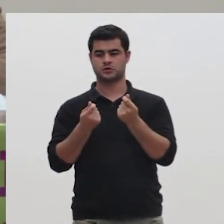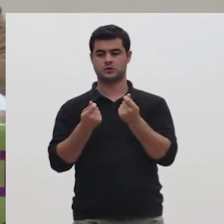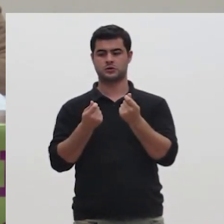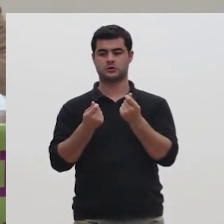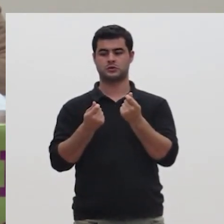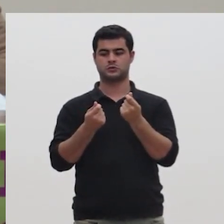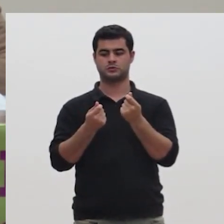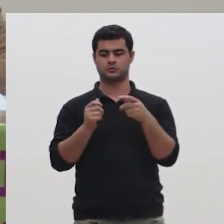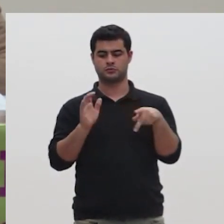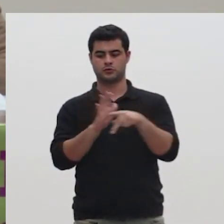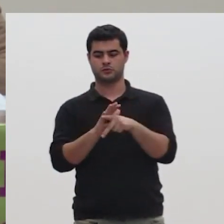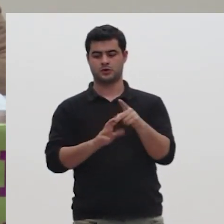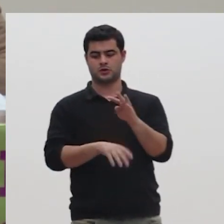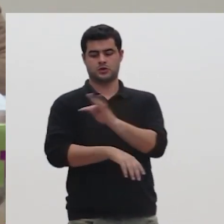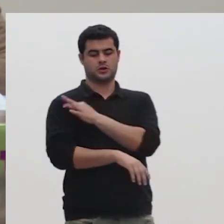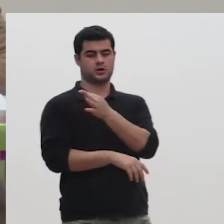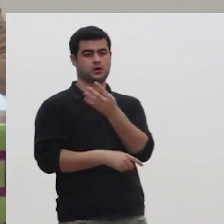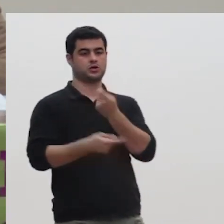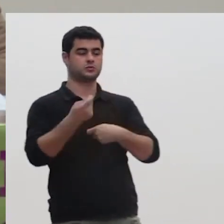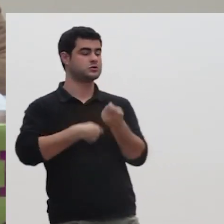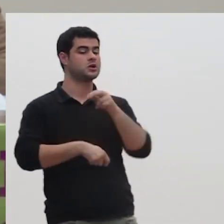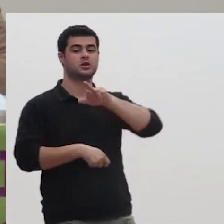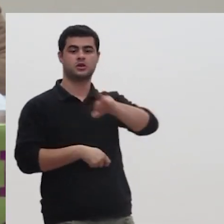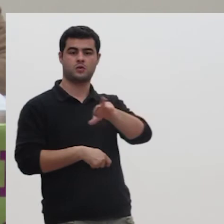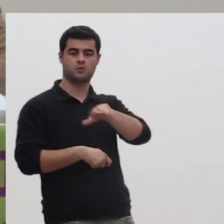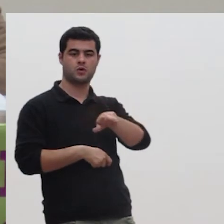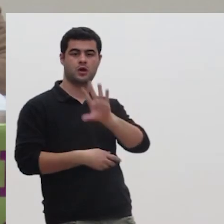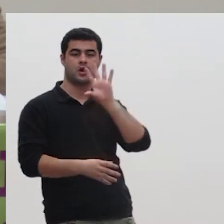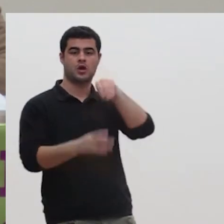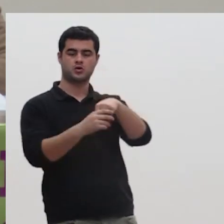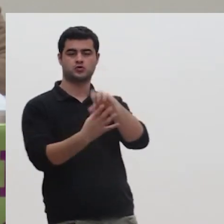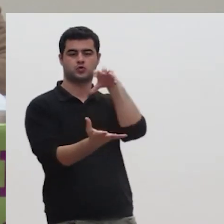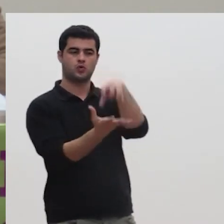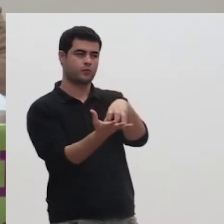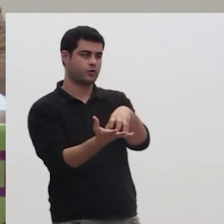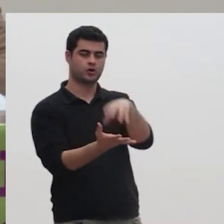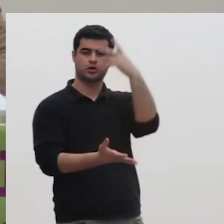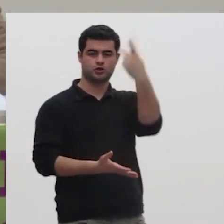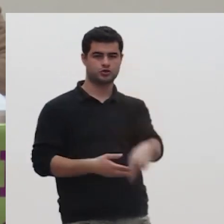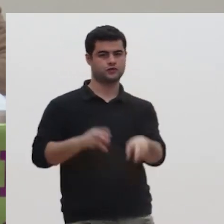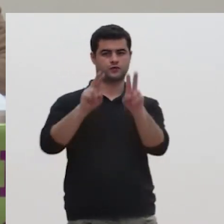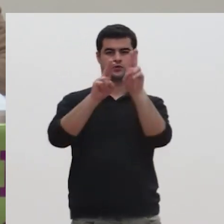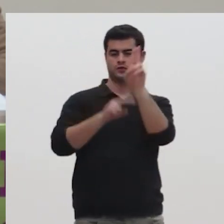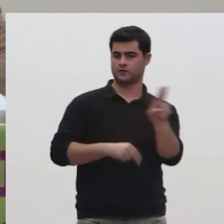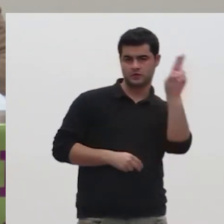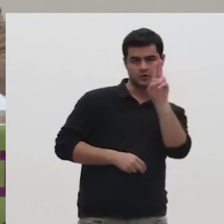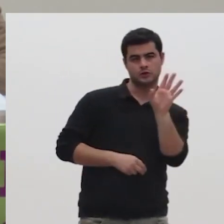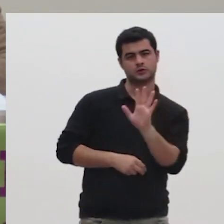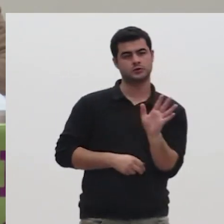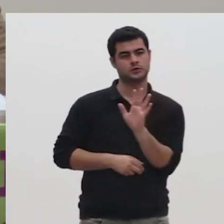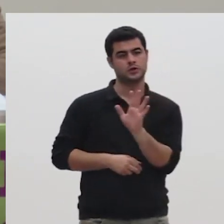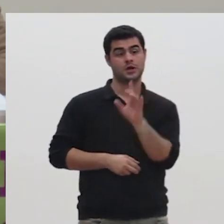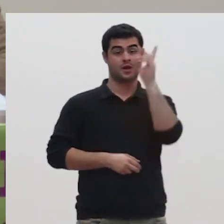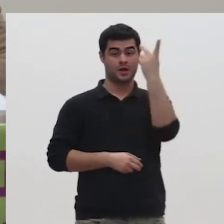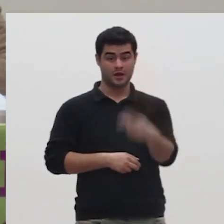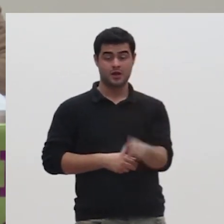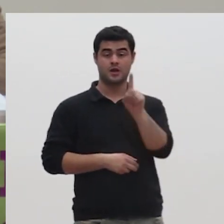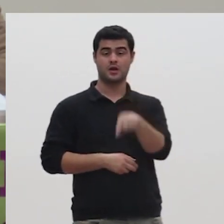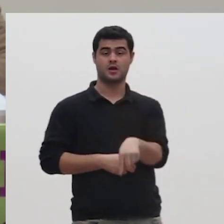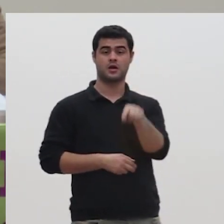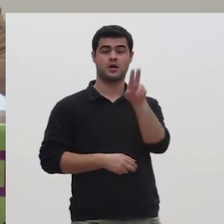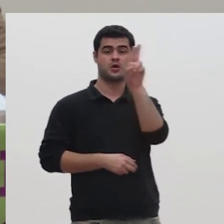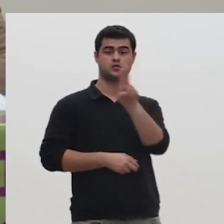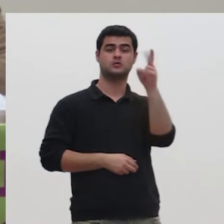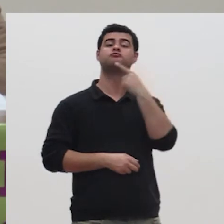técnicos administrativos não é um assunto corporativo ou meramente corporativo na universidade. É um assunto de uma universidade que quer dar